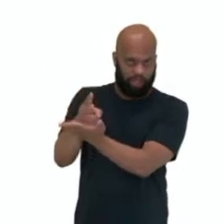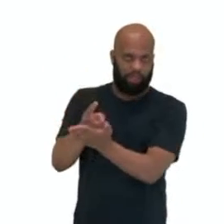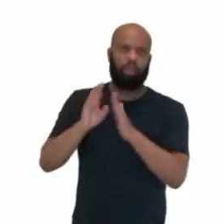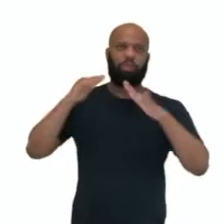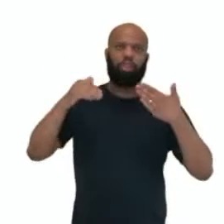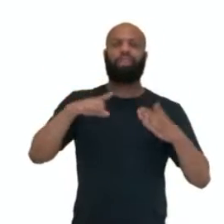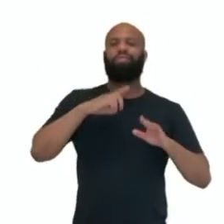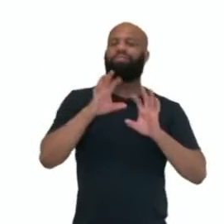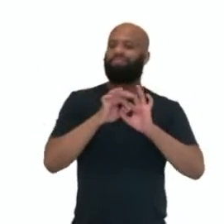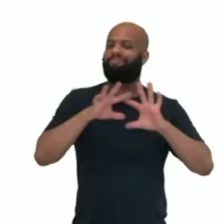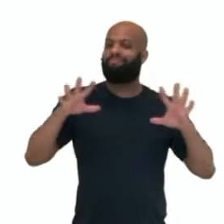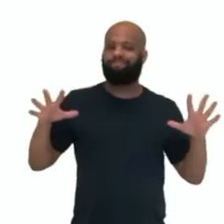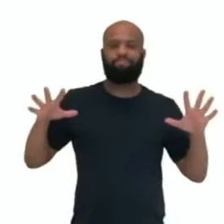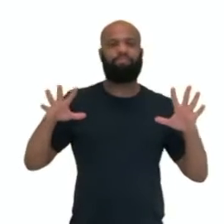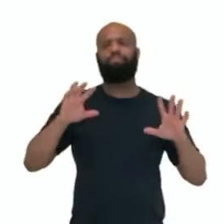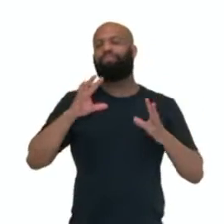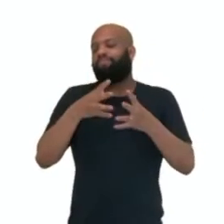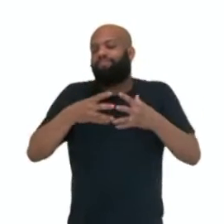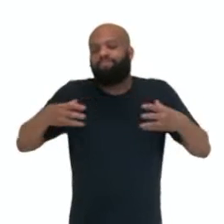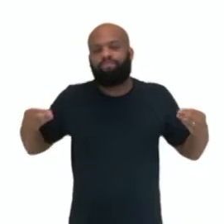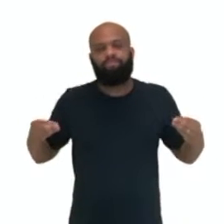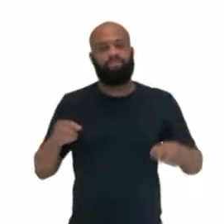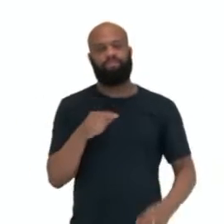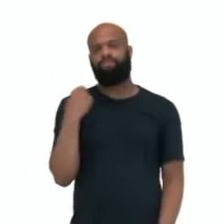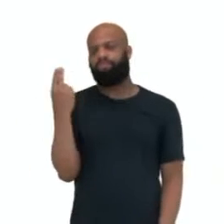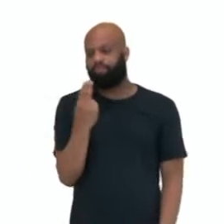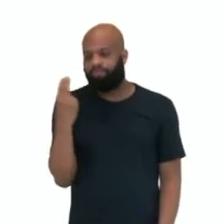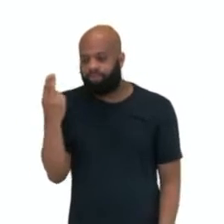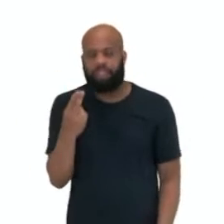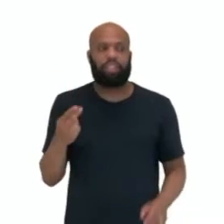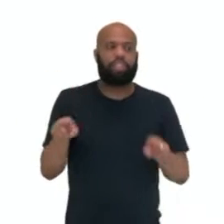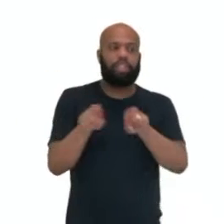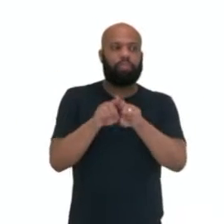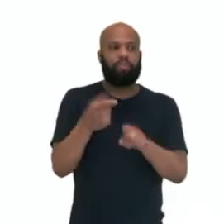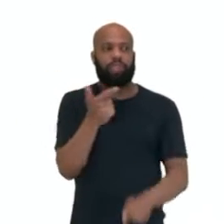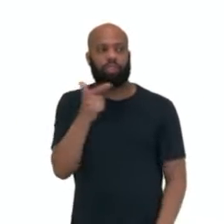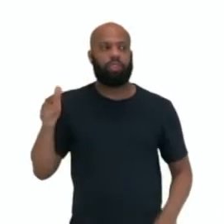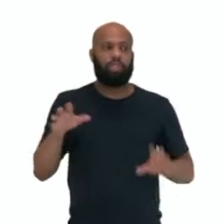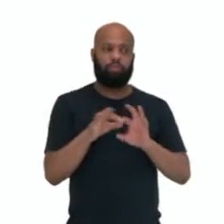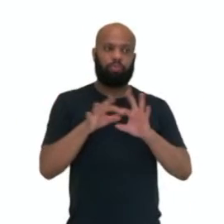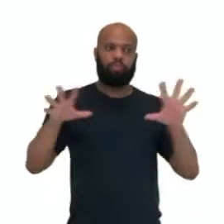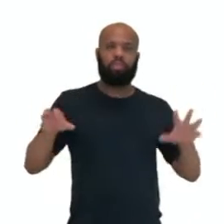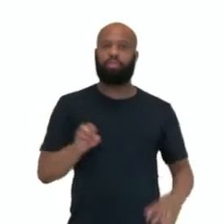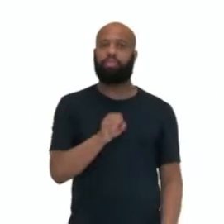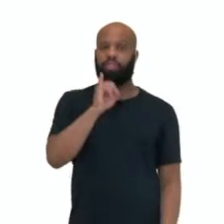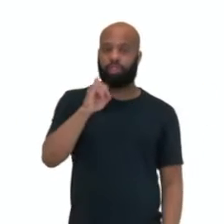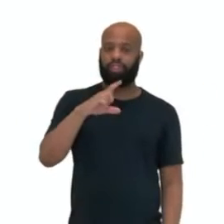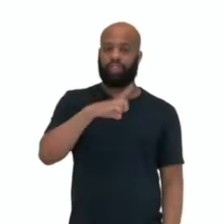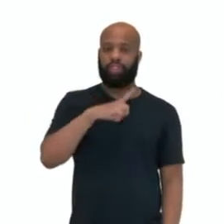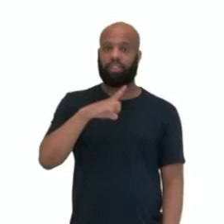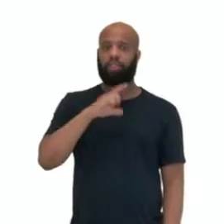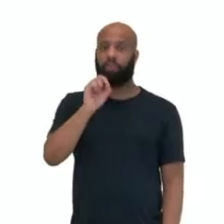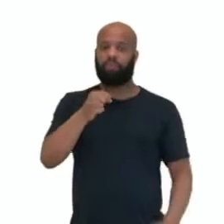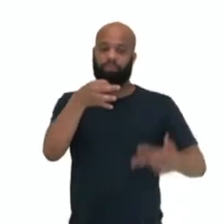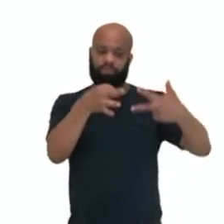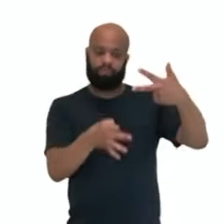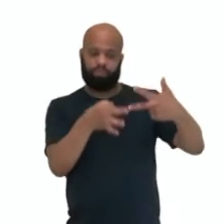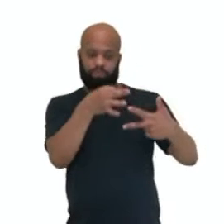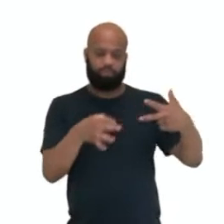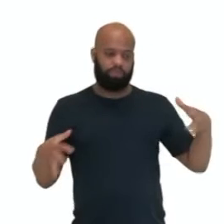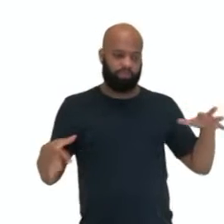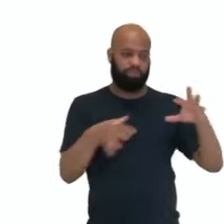a liberdade desaparece. Não haverá também liberdade se o poder judiciário se unisse